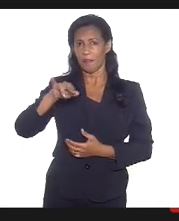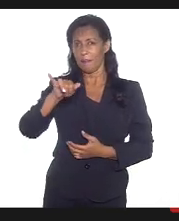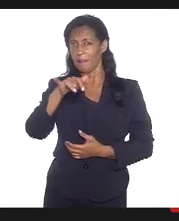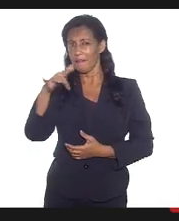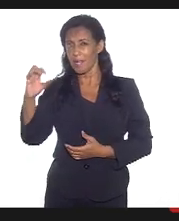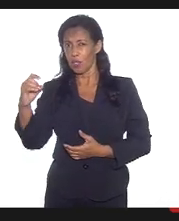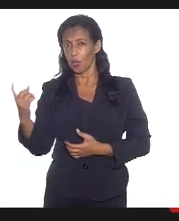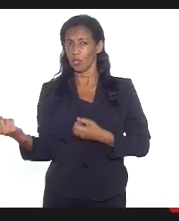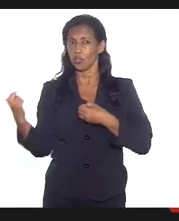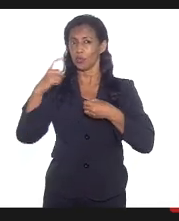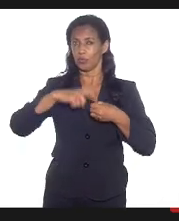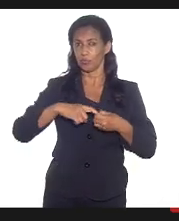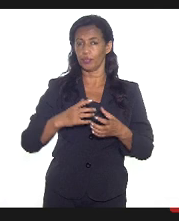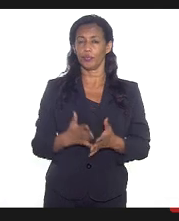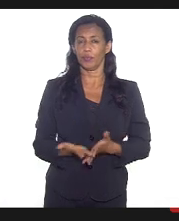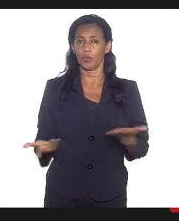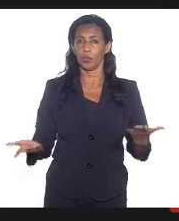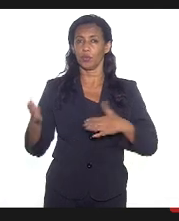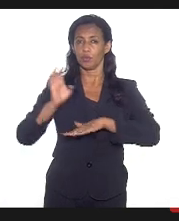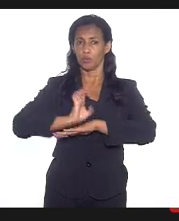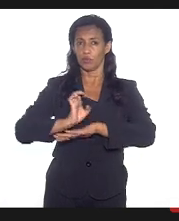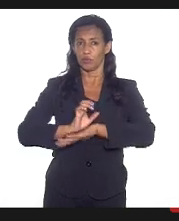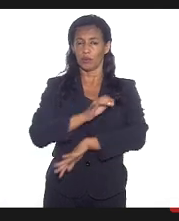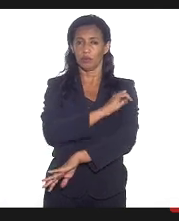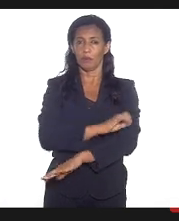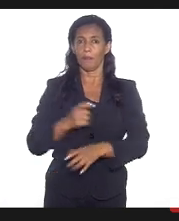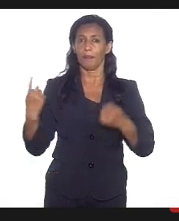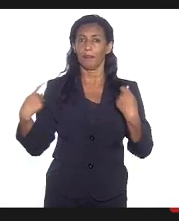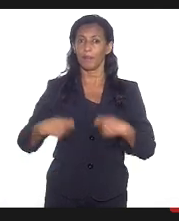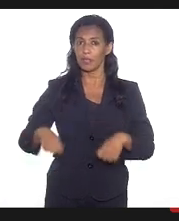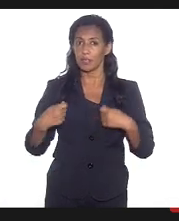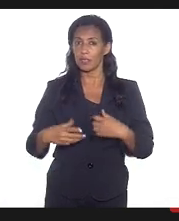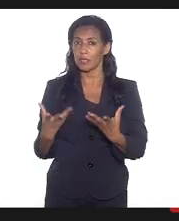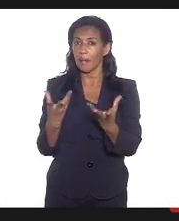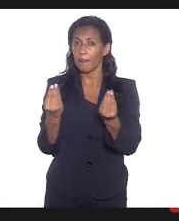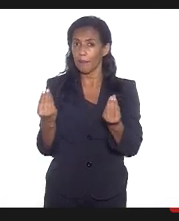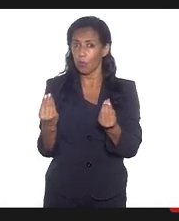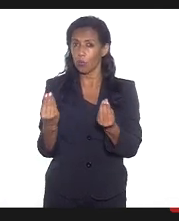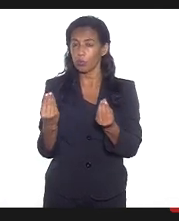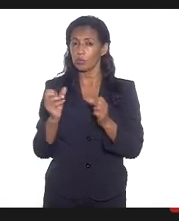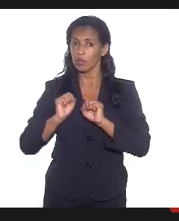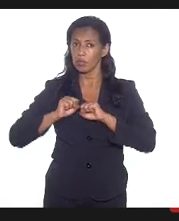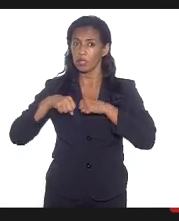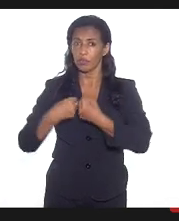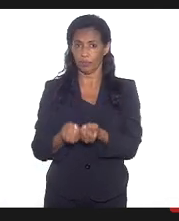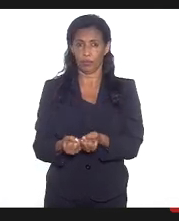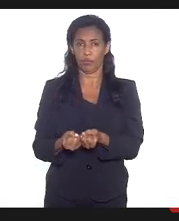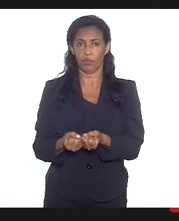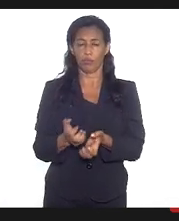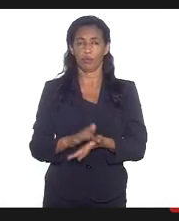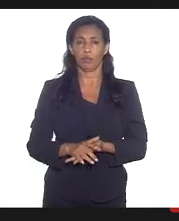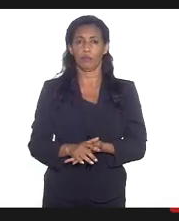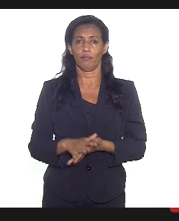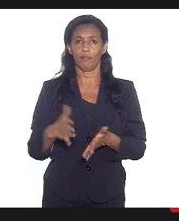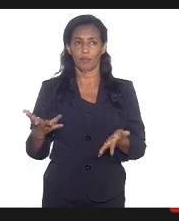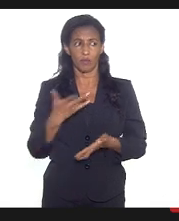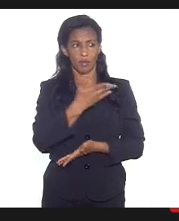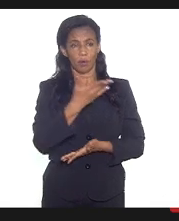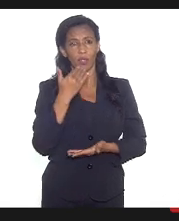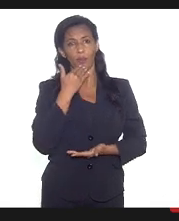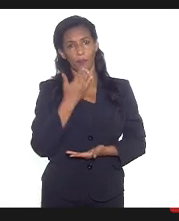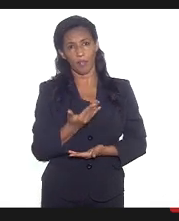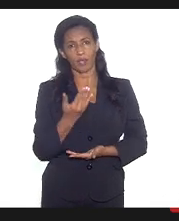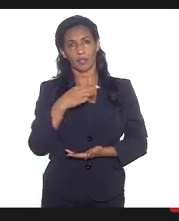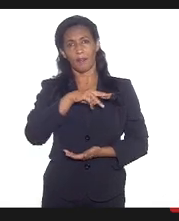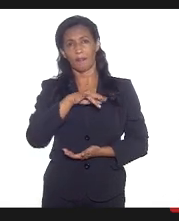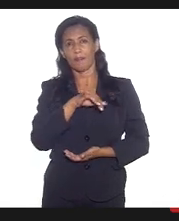seus cofres públicos, e o Estado do Rio de Janeiro precisa muito desse recurso. Então, peço a sua permissão para colocar